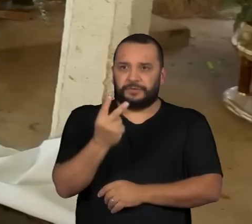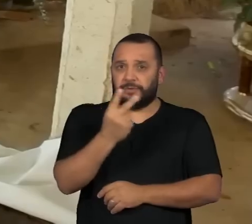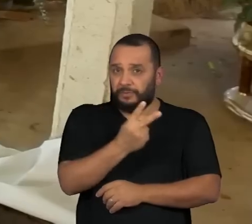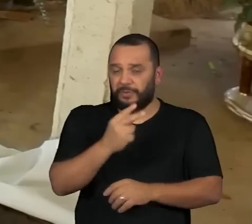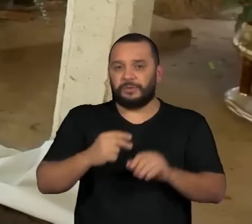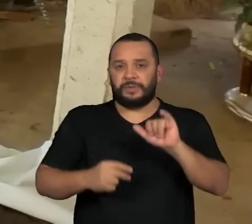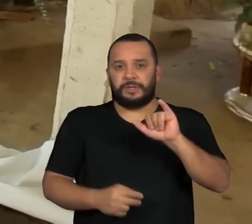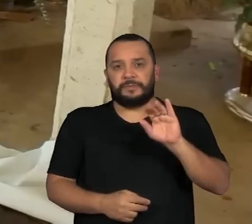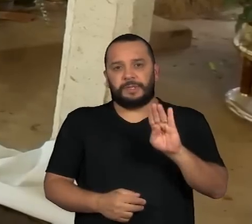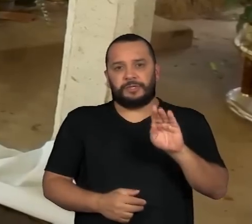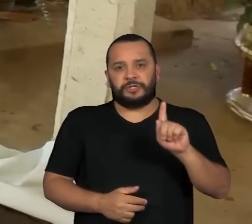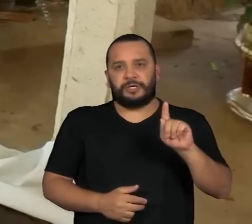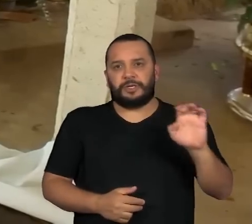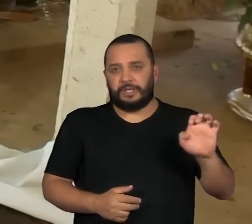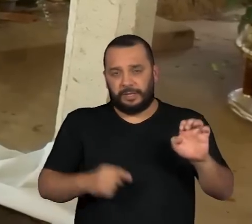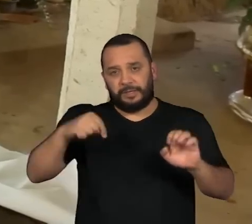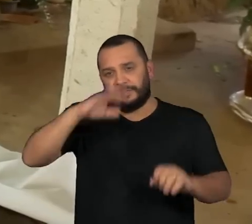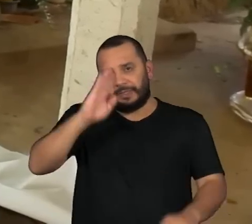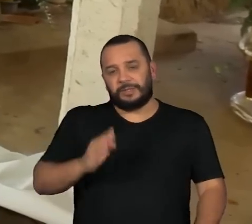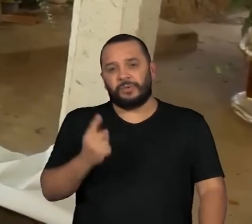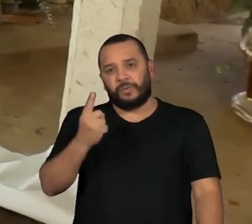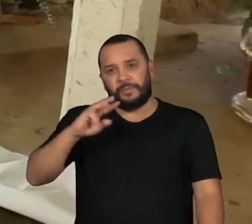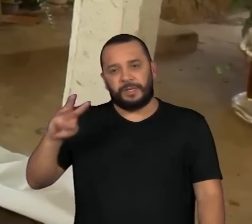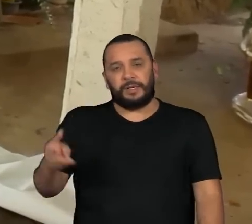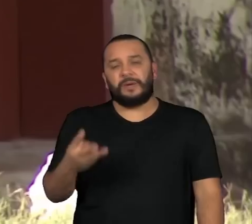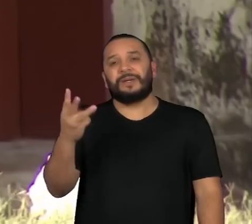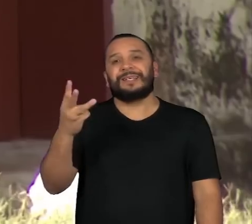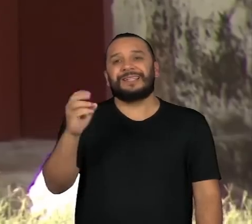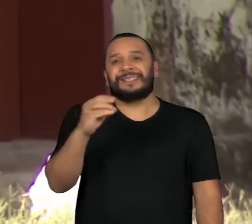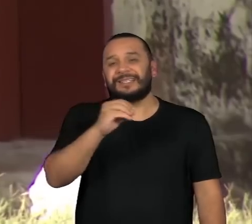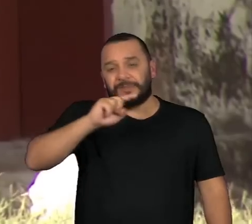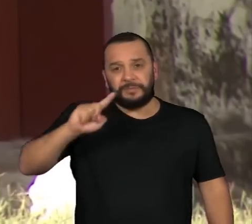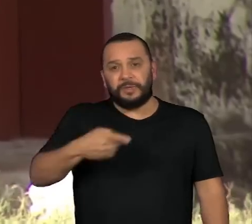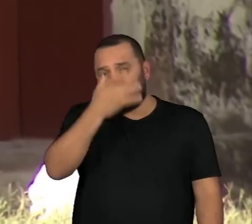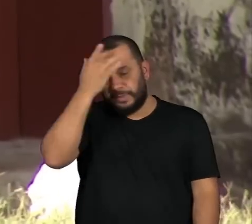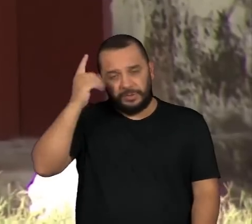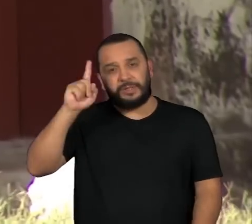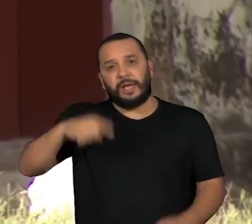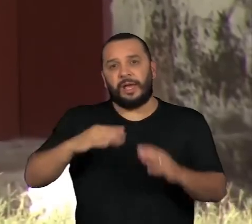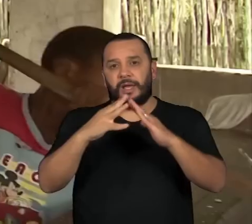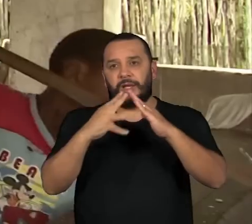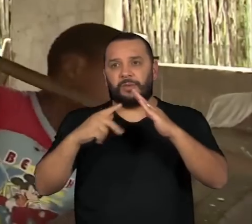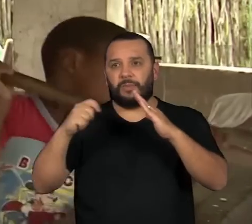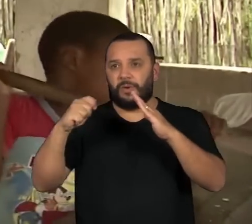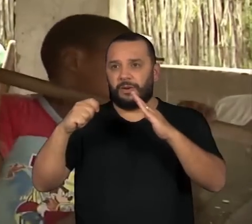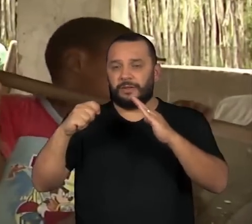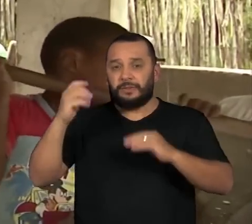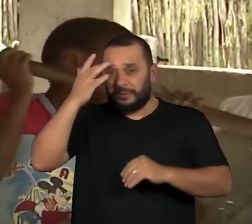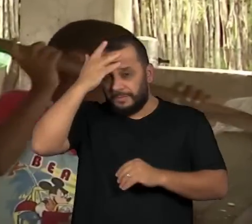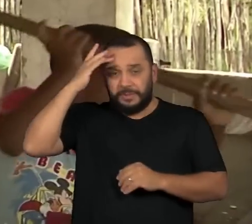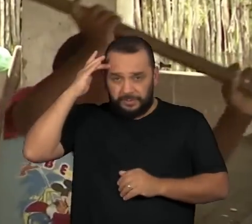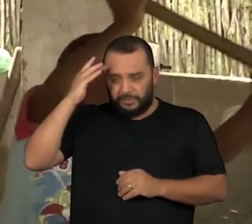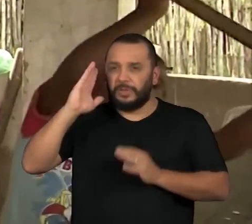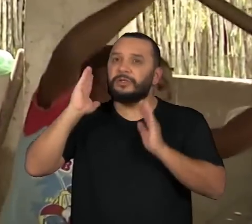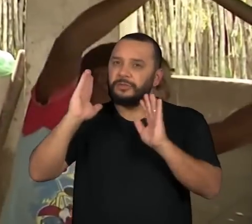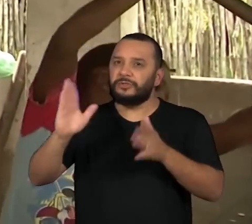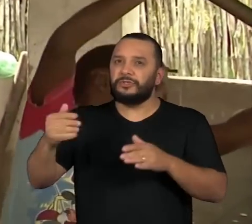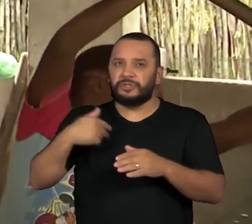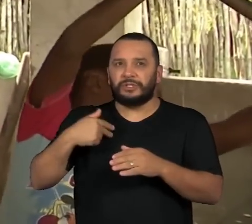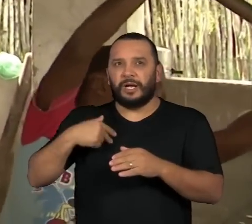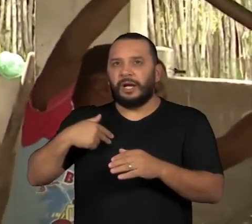que o Brasil tem 1.300.000 habitantes que se autodeclaram quilombolas. Pessoas que têm laços históricos